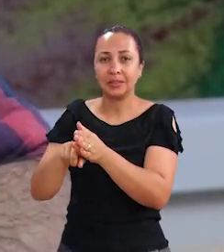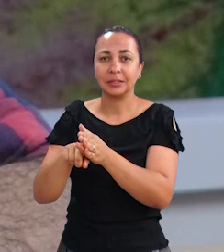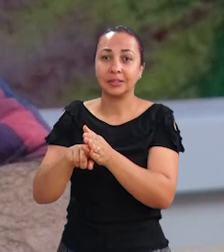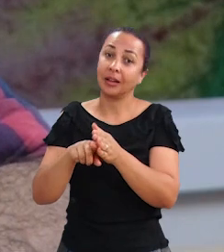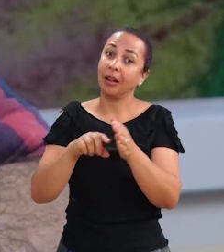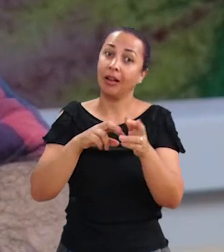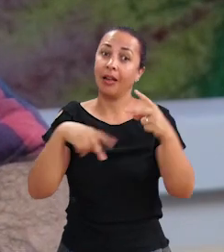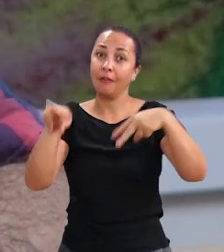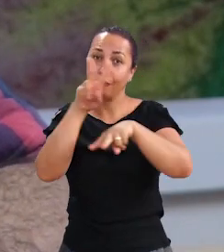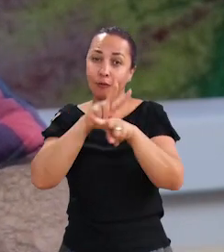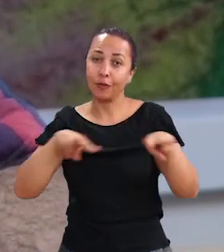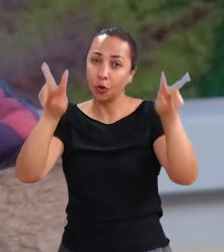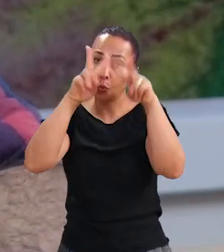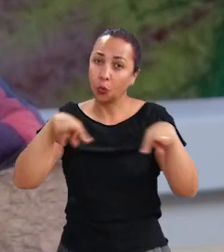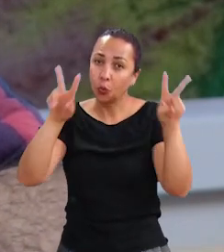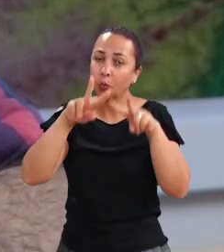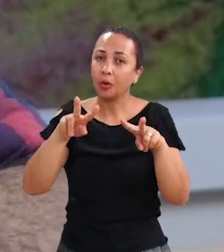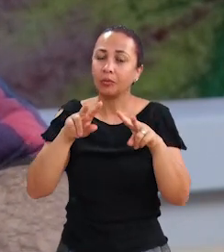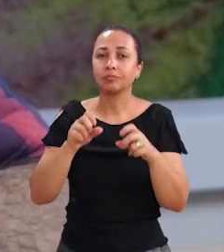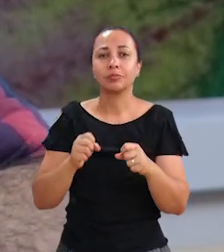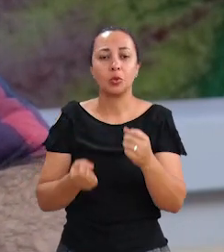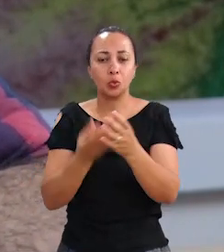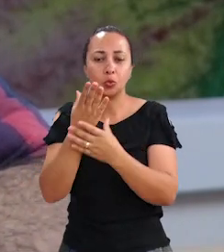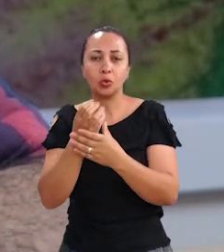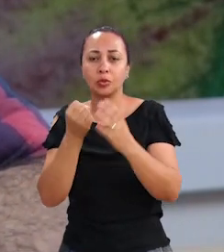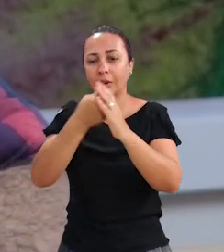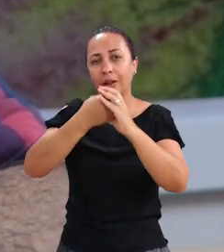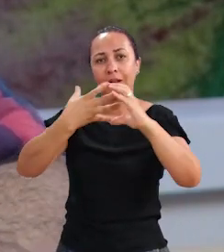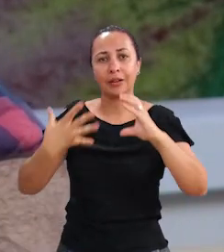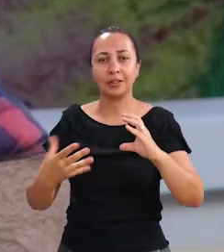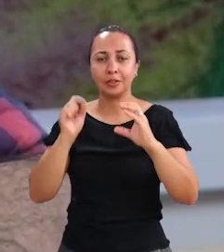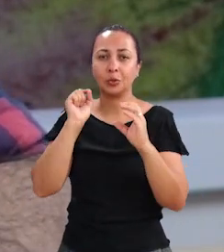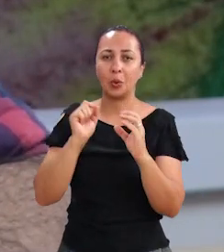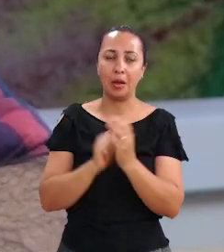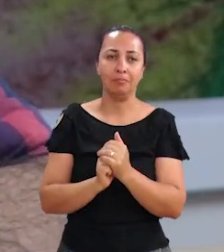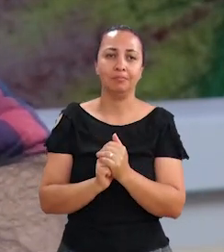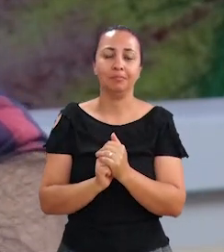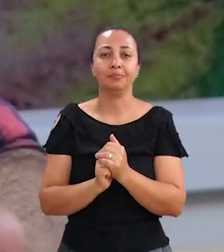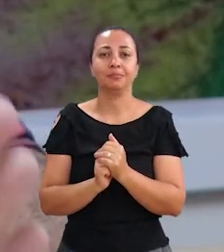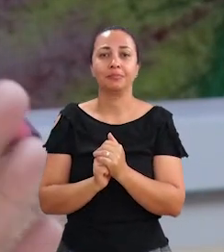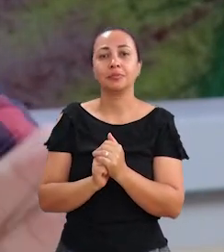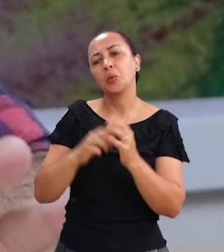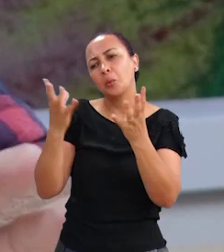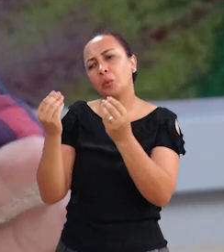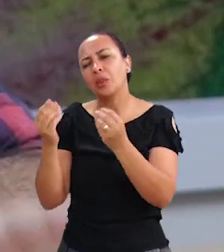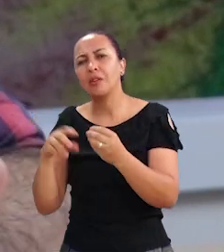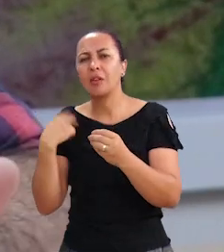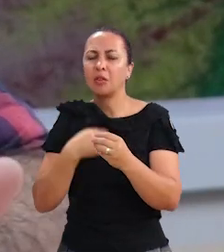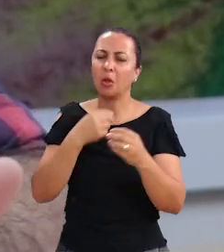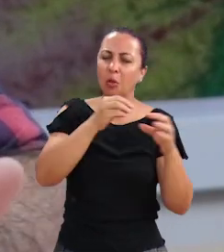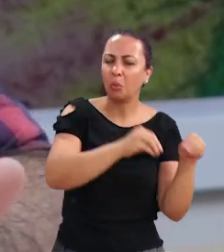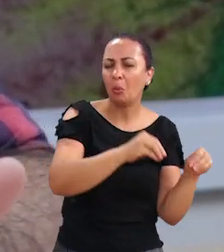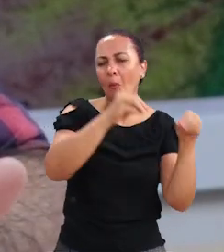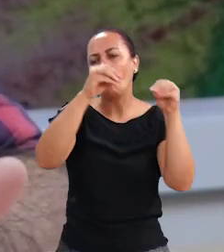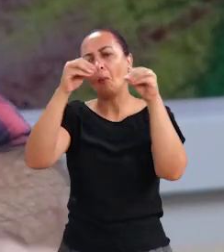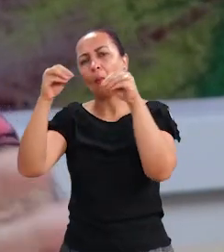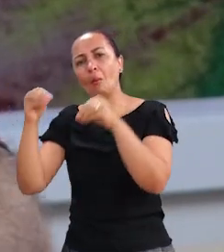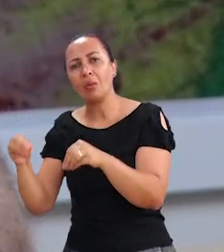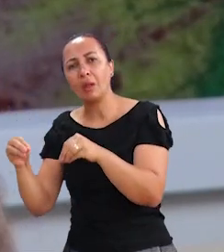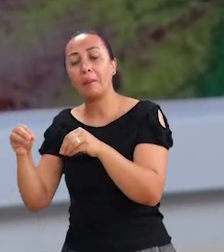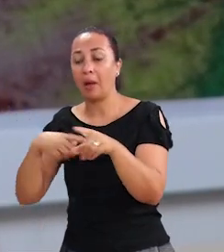modelos virtuais, ela nasceu em virtude da seguinte característica. Muitas vezes nós